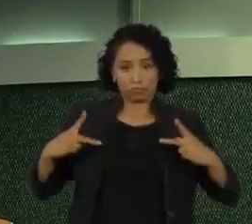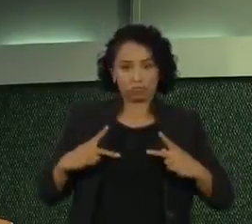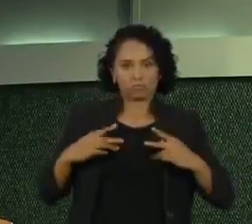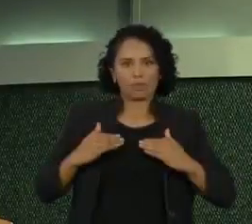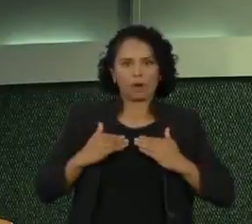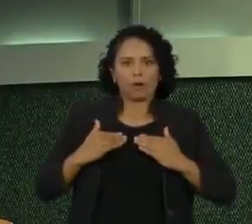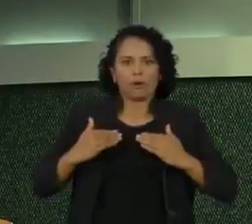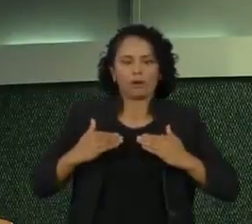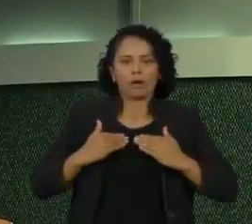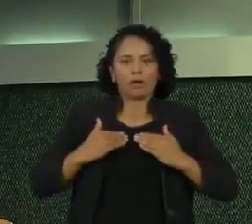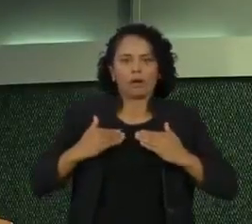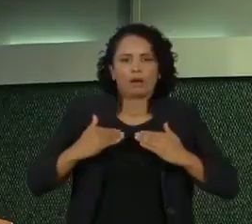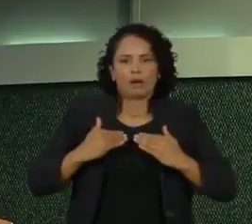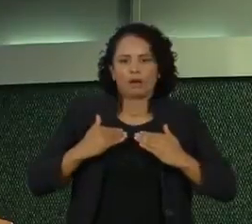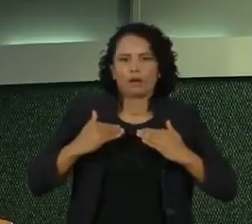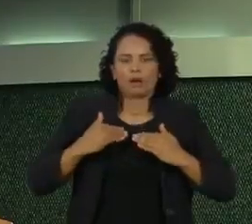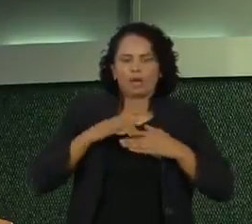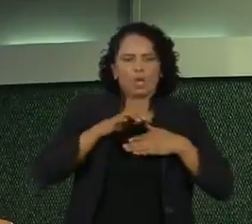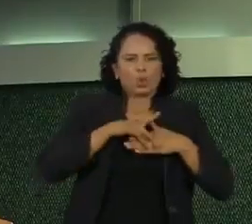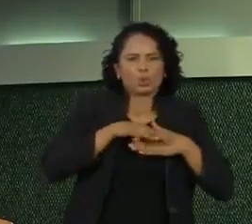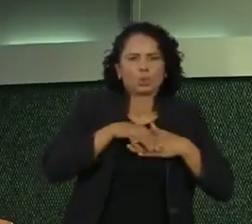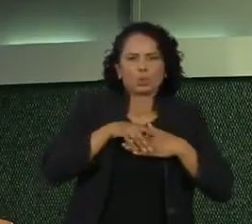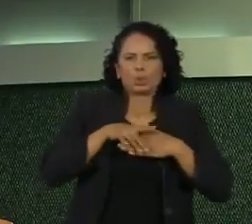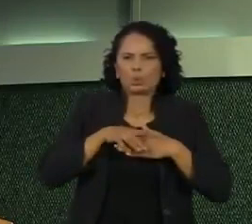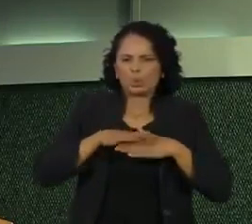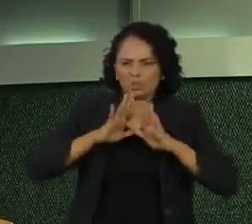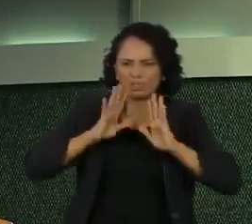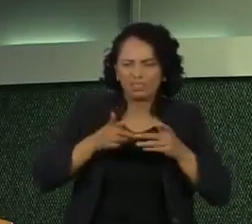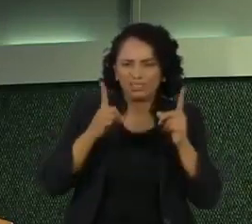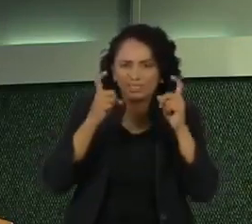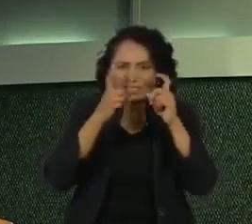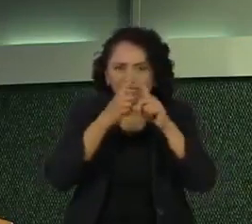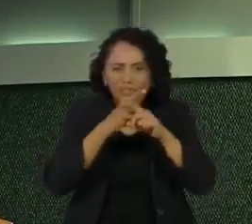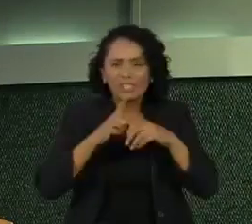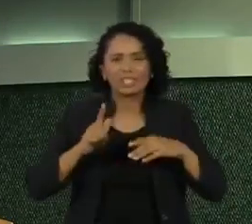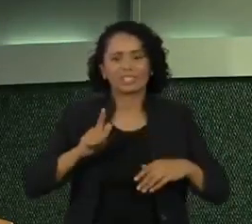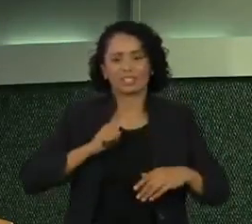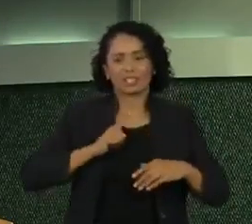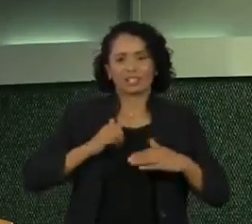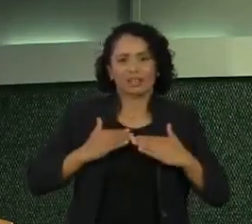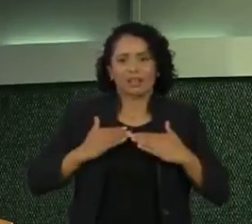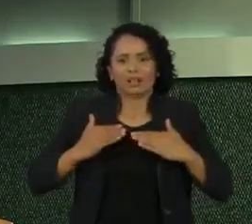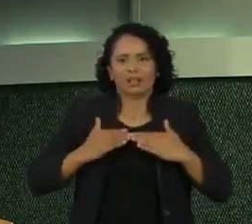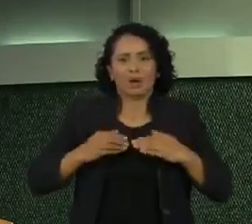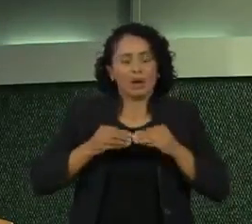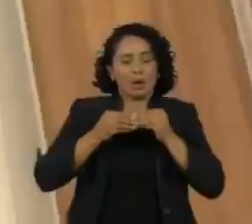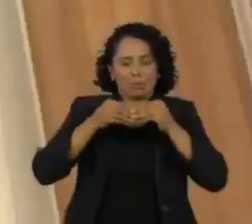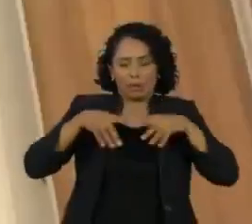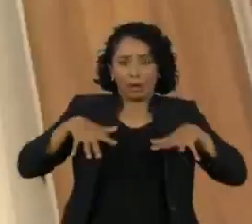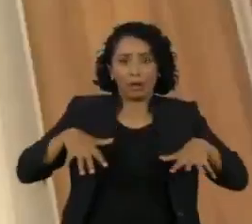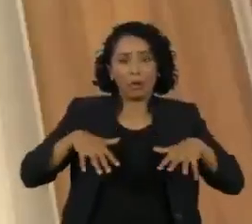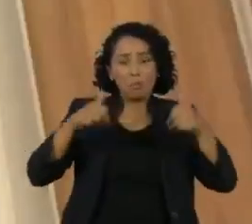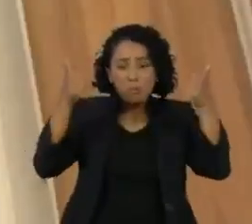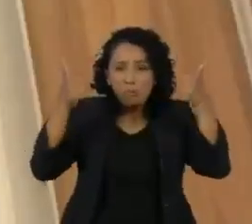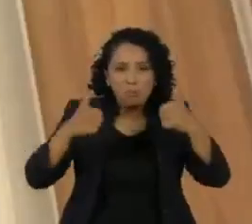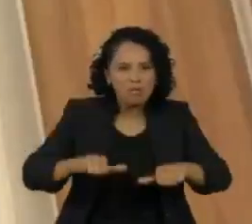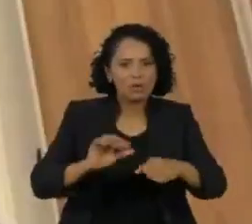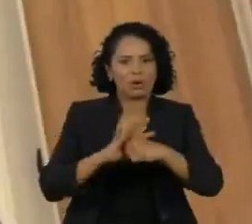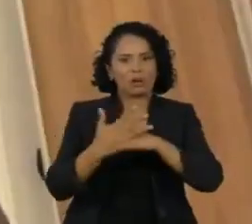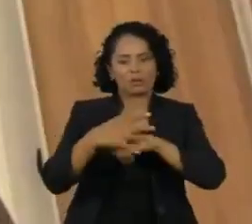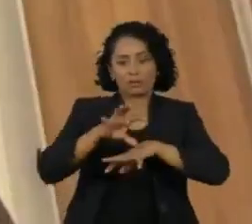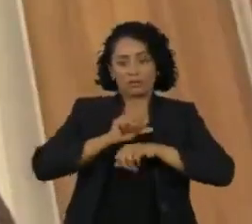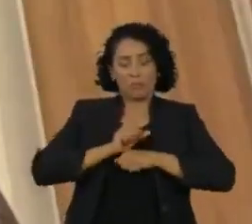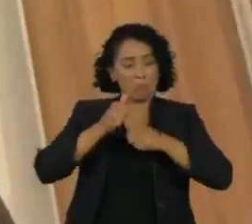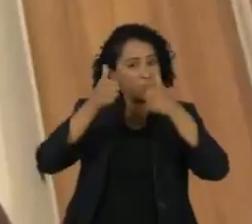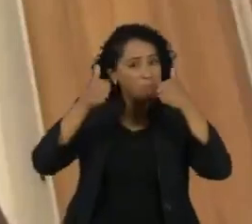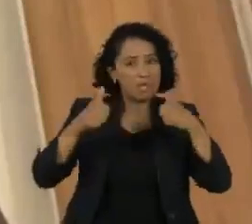está, quanto mais doente ele é, obviamente ele vai responder de uma forma muito pior à doença, né? O primeiro ponto que a gente tem que